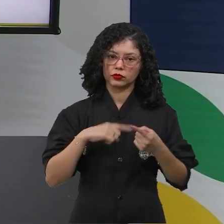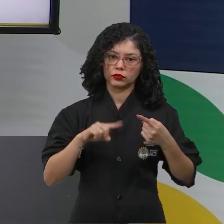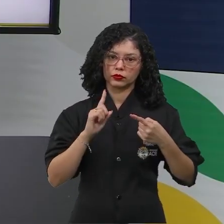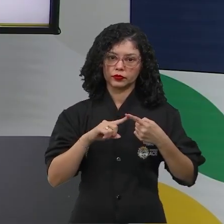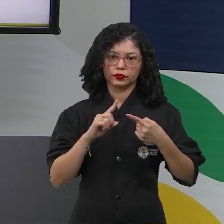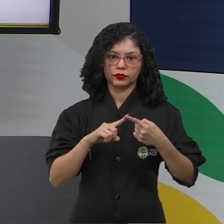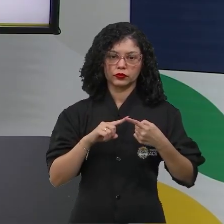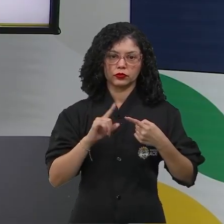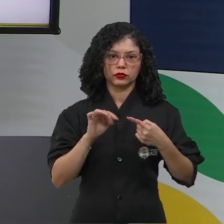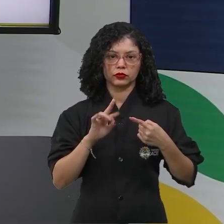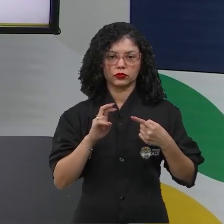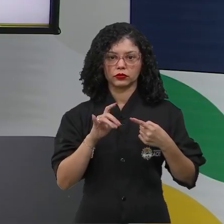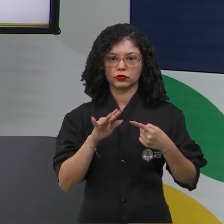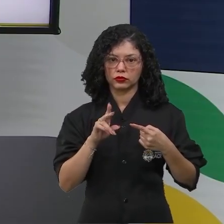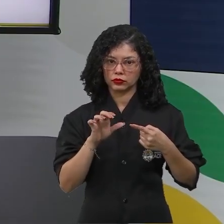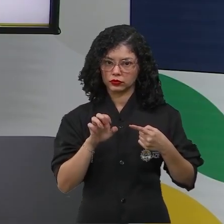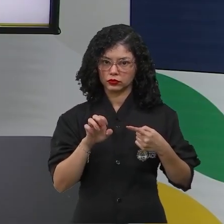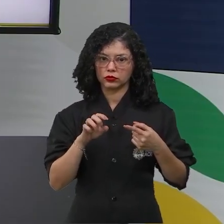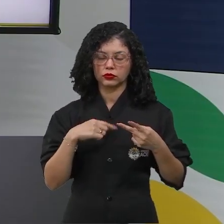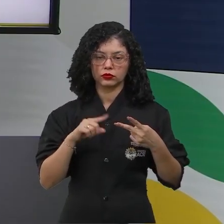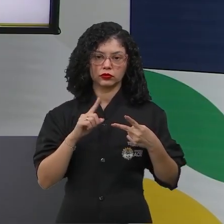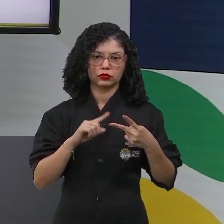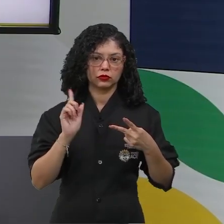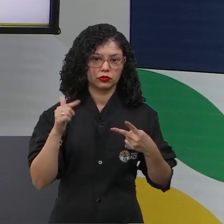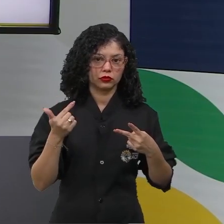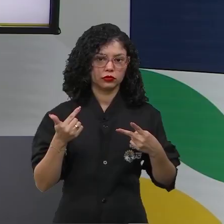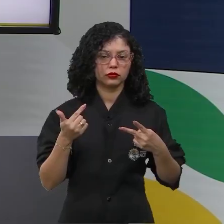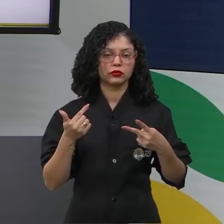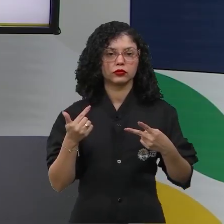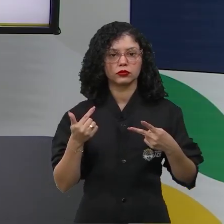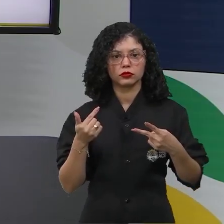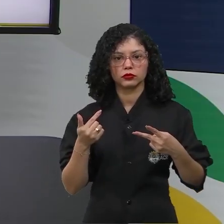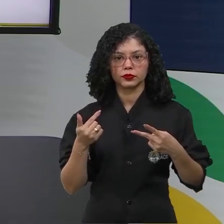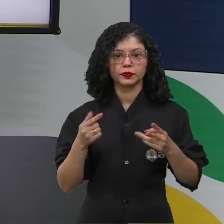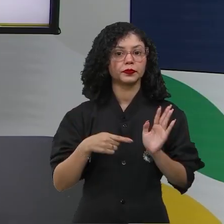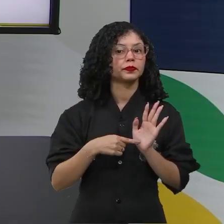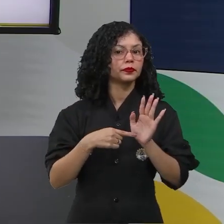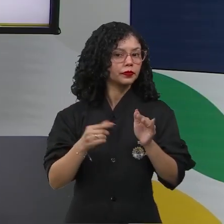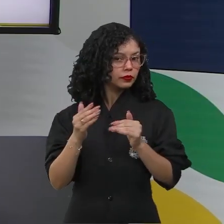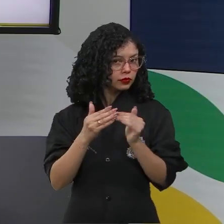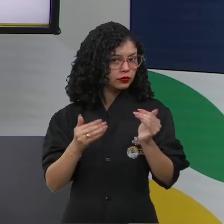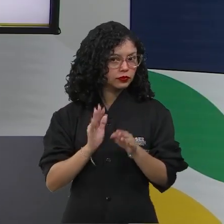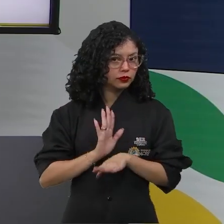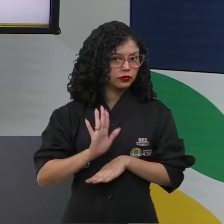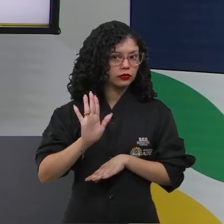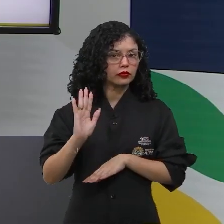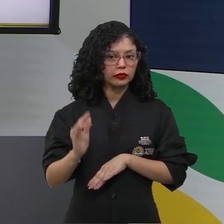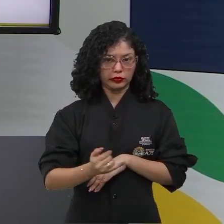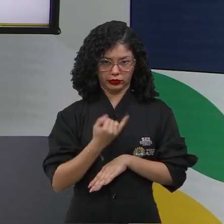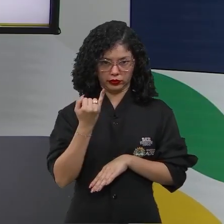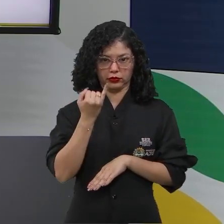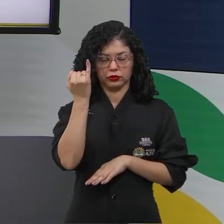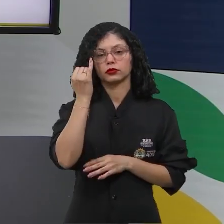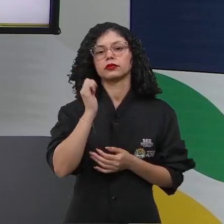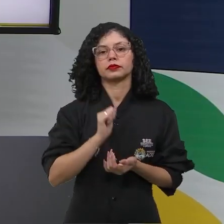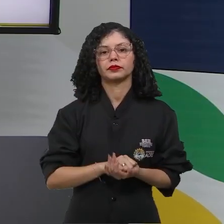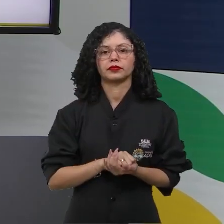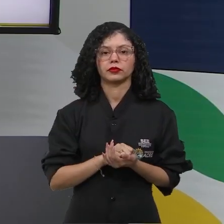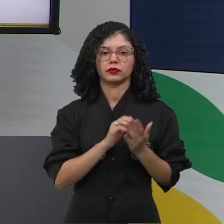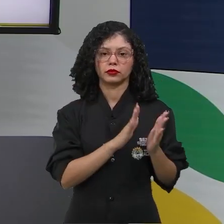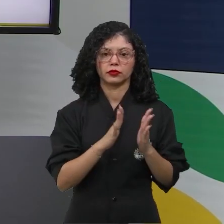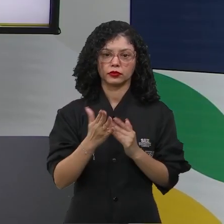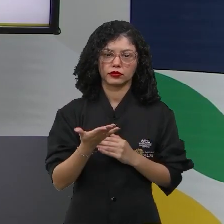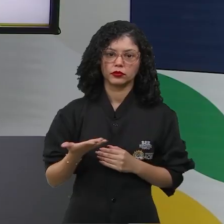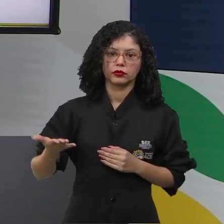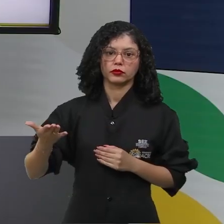para sintetizar, ou seja, para construir músculos, outra para fornecer, tudo isso para deixar o corpo funcionando. Então, essa aqui é a